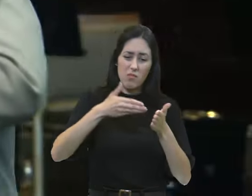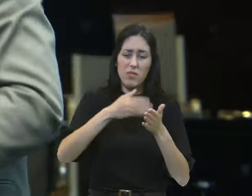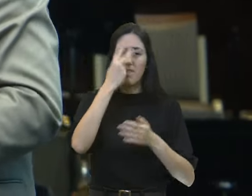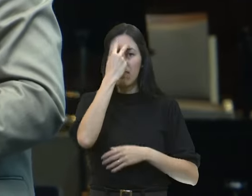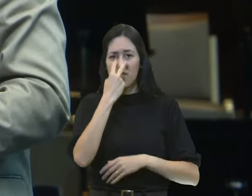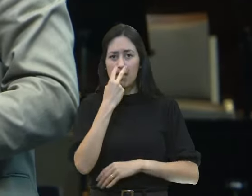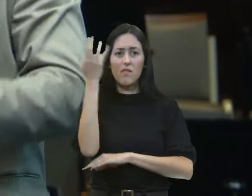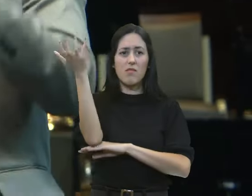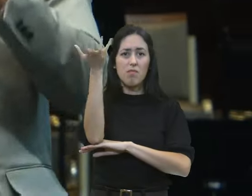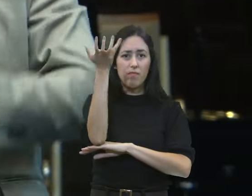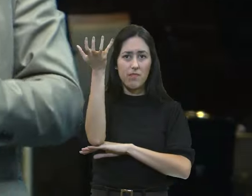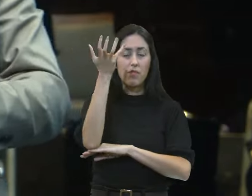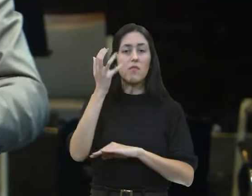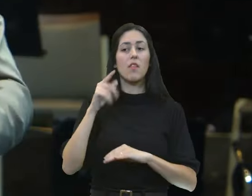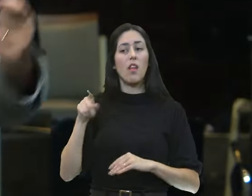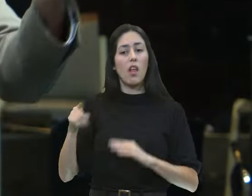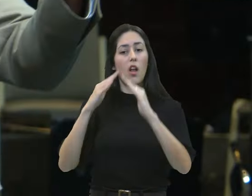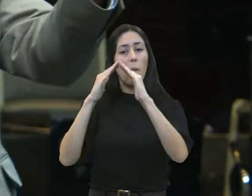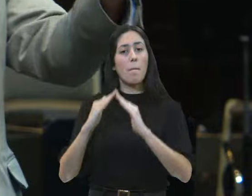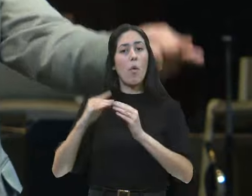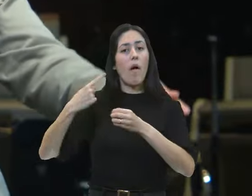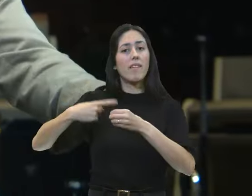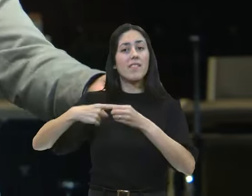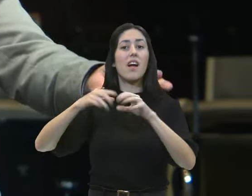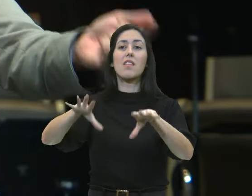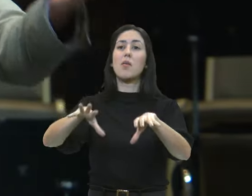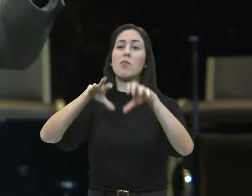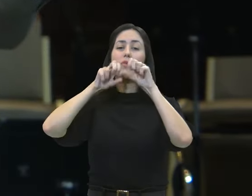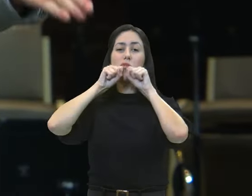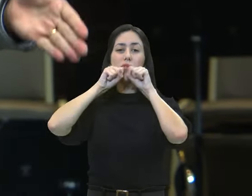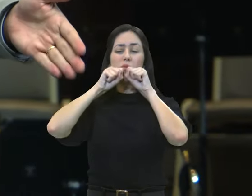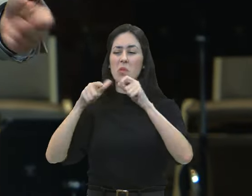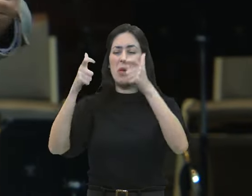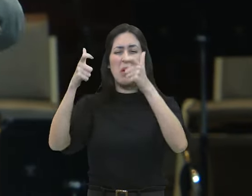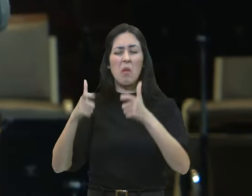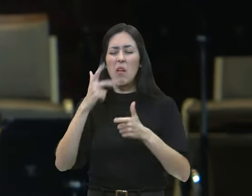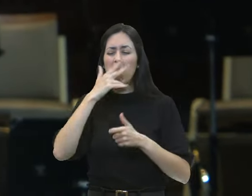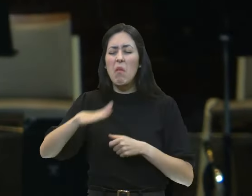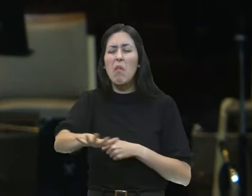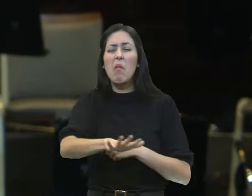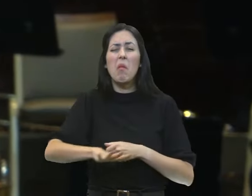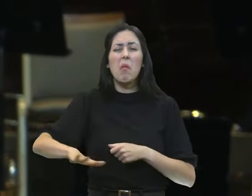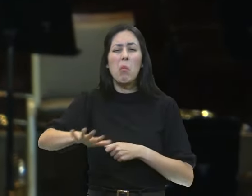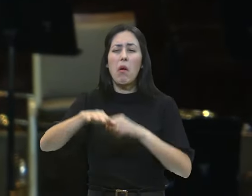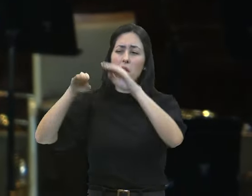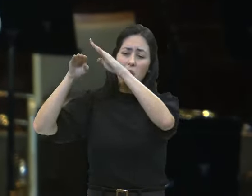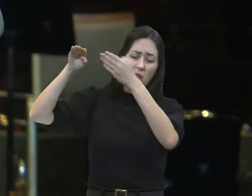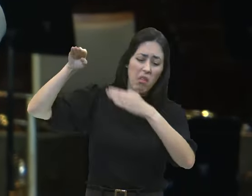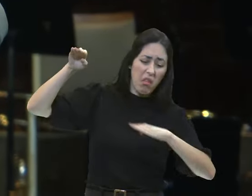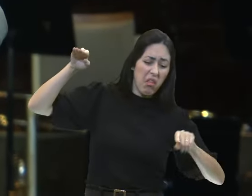e mendigo. Ele morava numa cidade amaldiçoada, um lugar baixo, um lugar condenado.